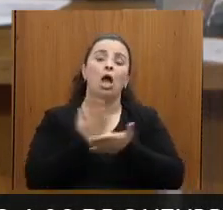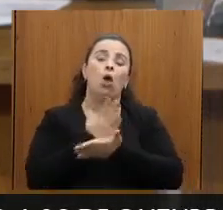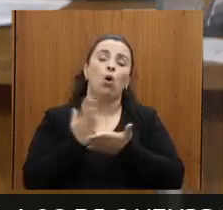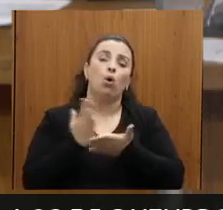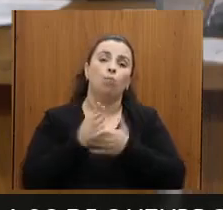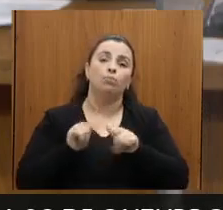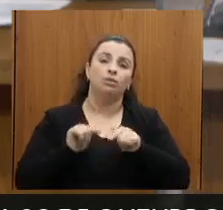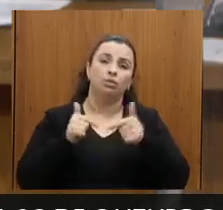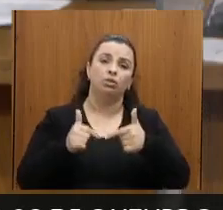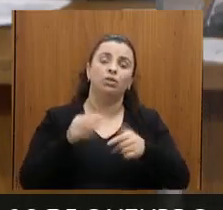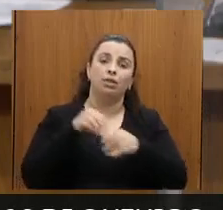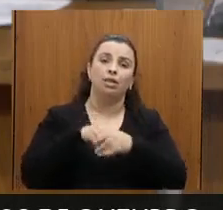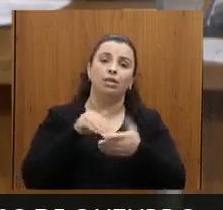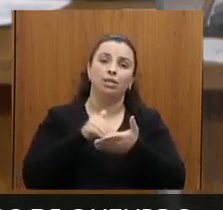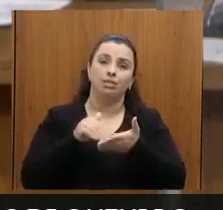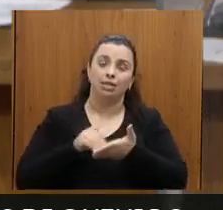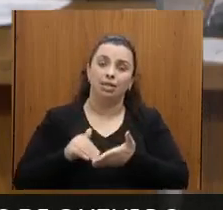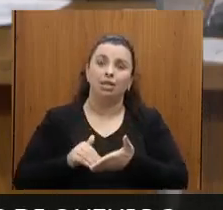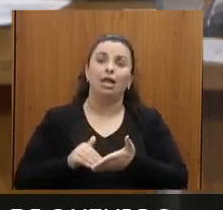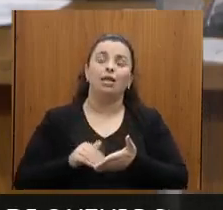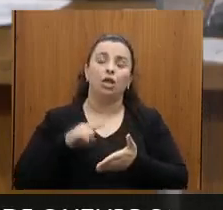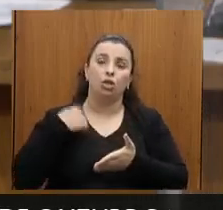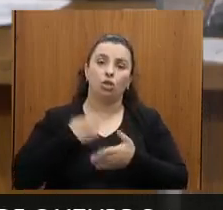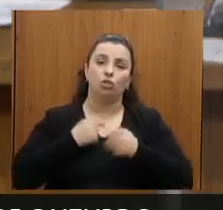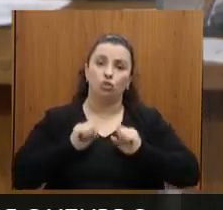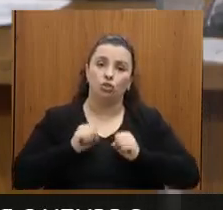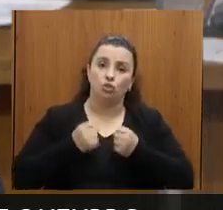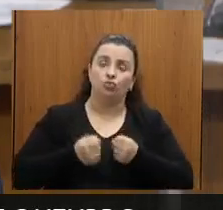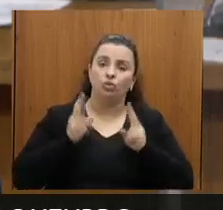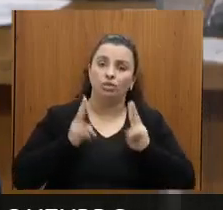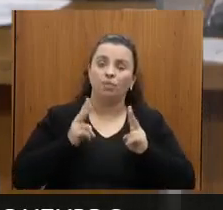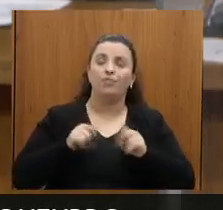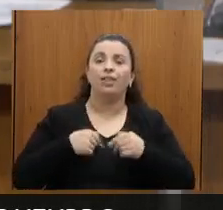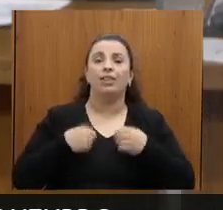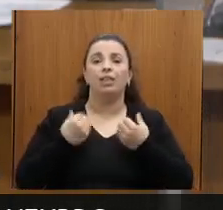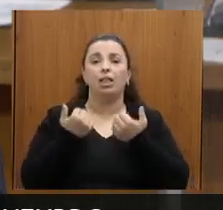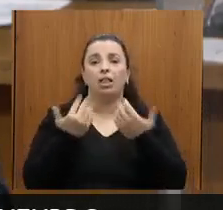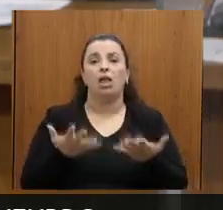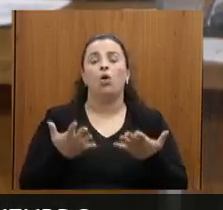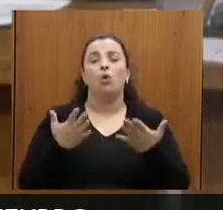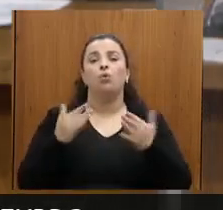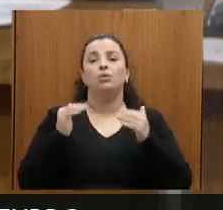temos certeza que nosso esforço contínuo vai resultar em um Estado mais equilibrado em breve.